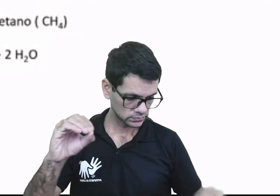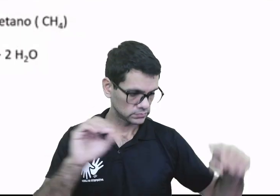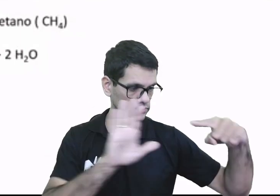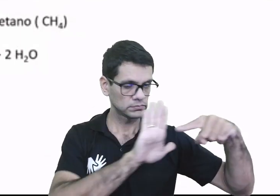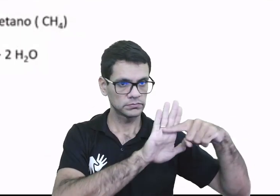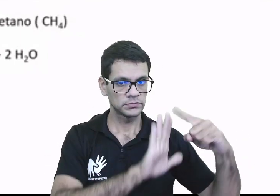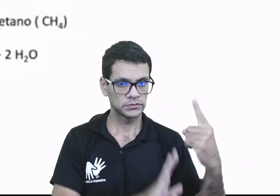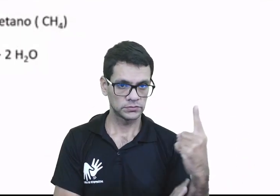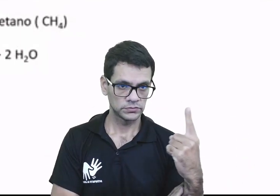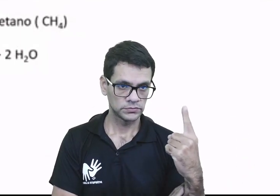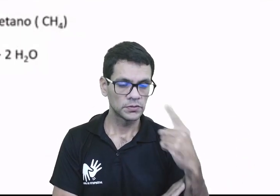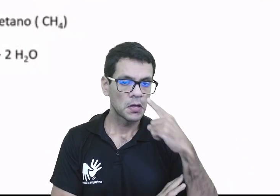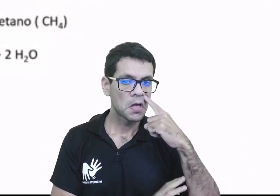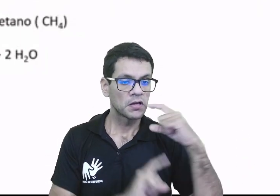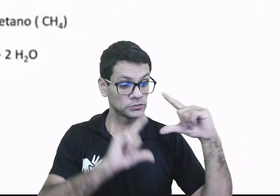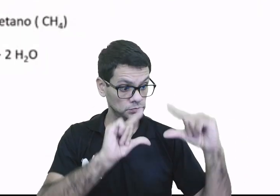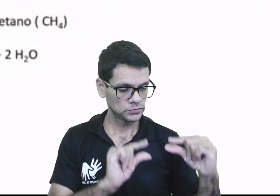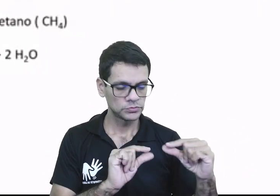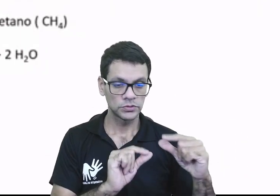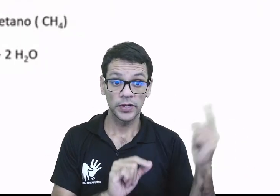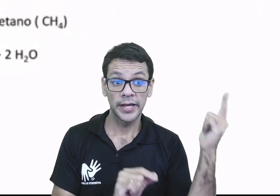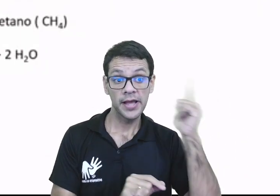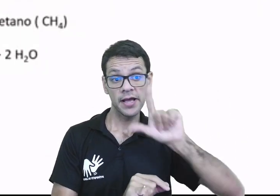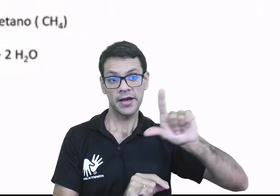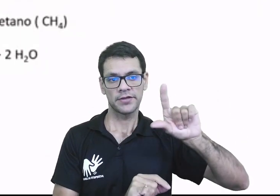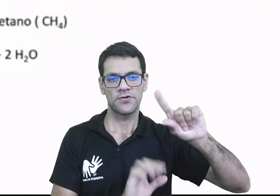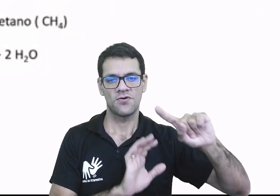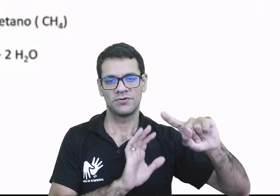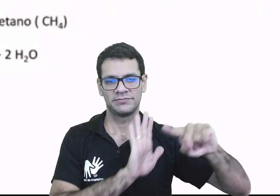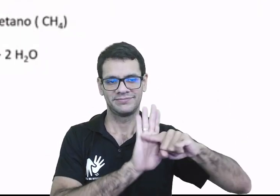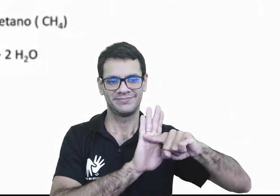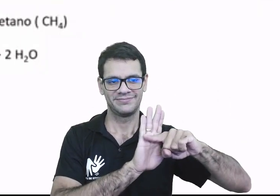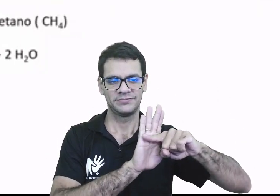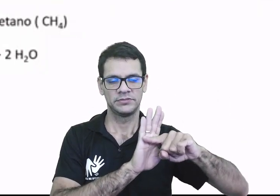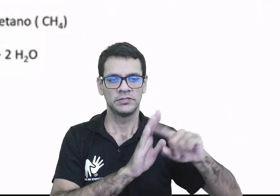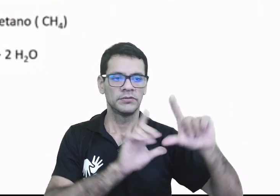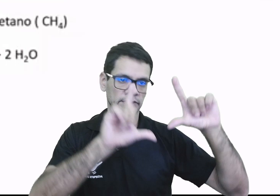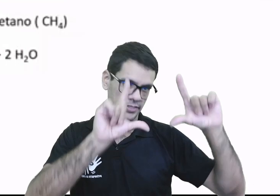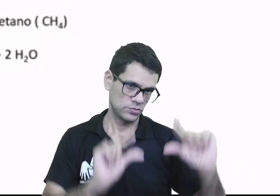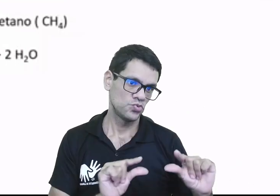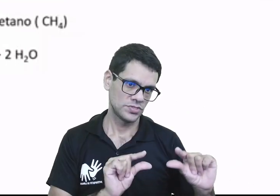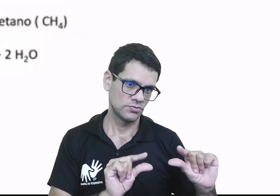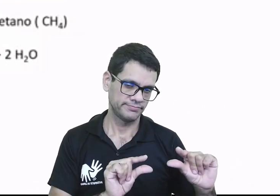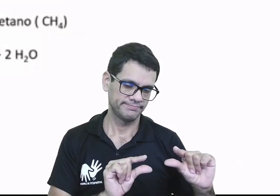o número de NOx dele. Ele ganhou elétrons, então ele sofreu uma redução.